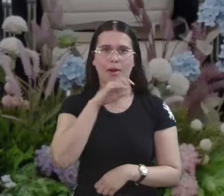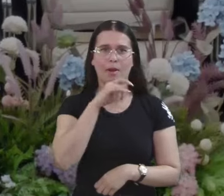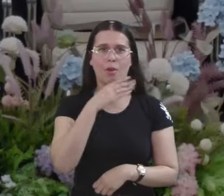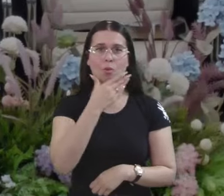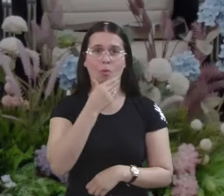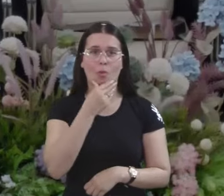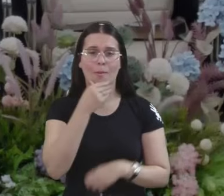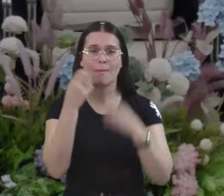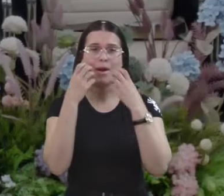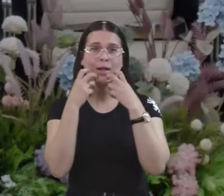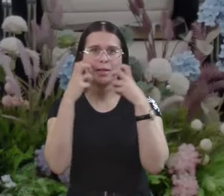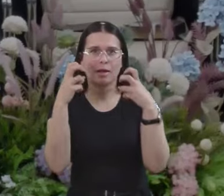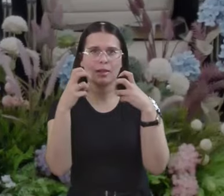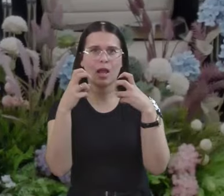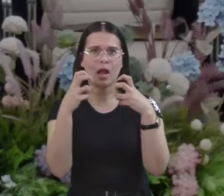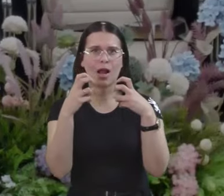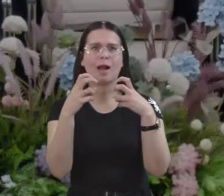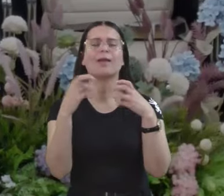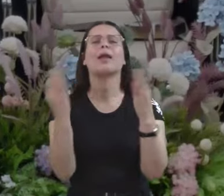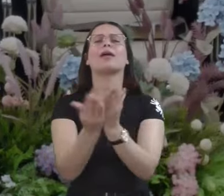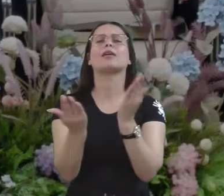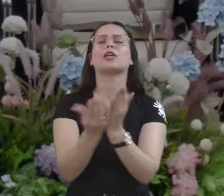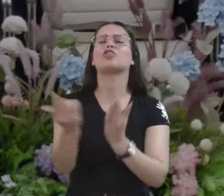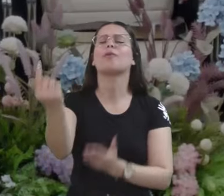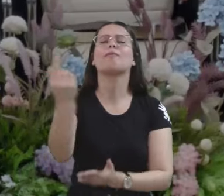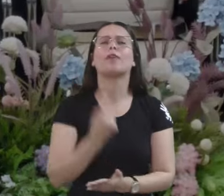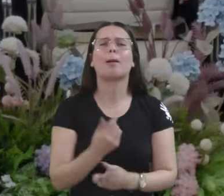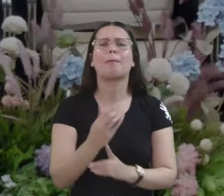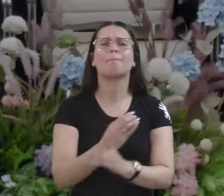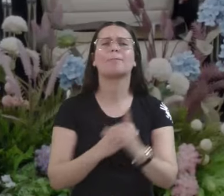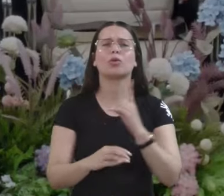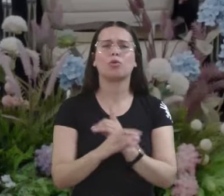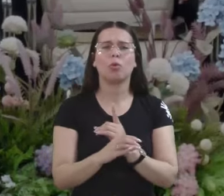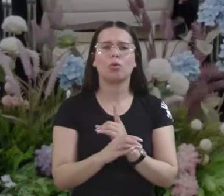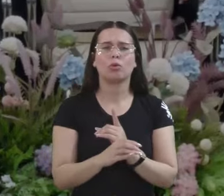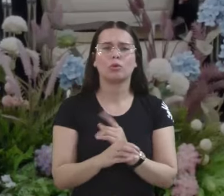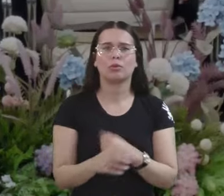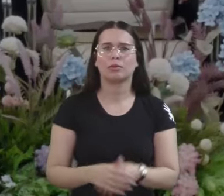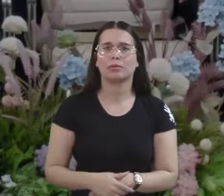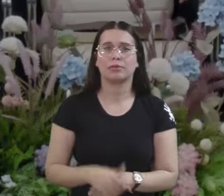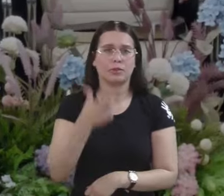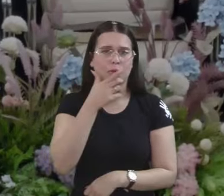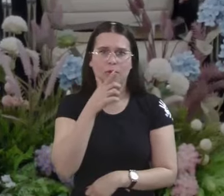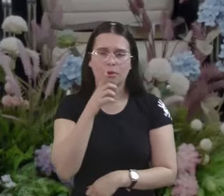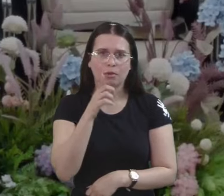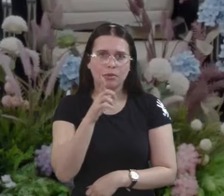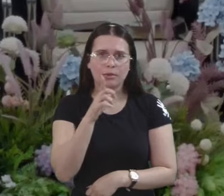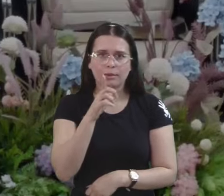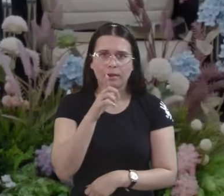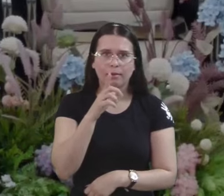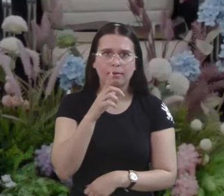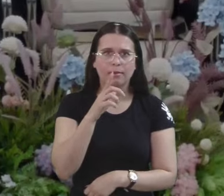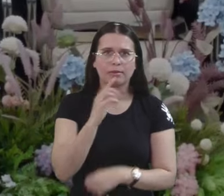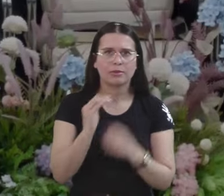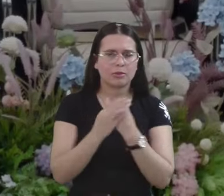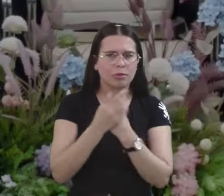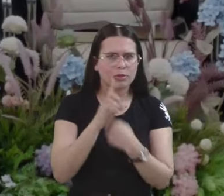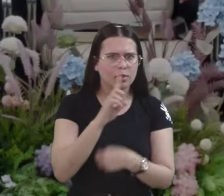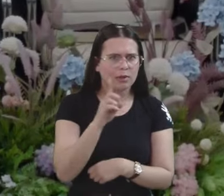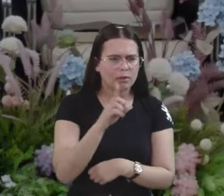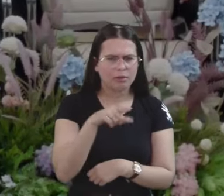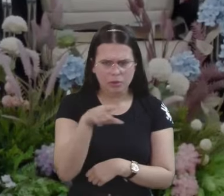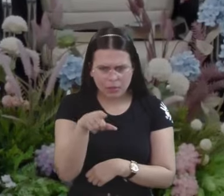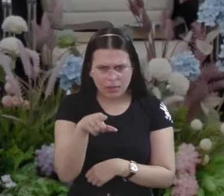é crente vem para o culto, quem quer ouvir vem para o culto. E não dá para disfarçar não, eles ficam olhando assim, que é, você é crente